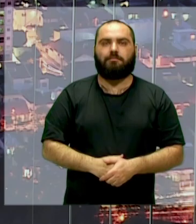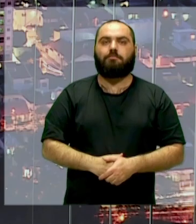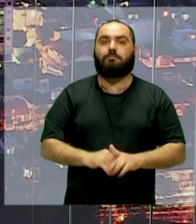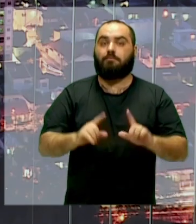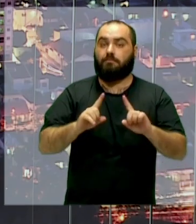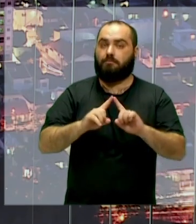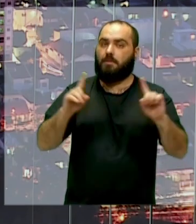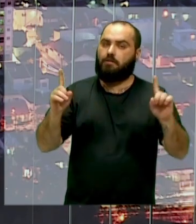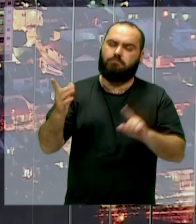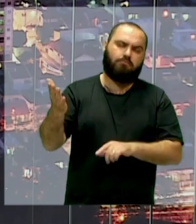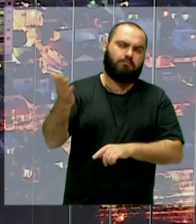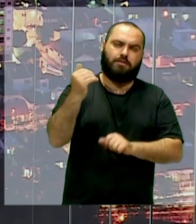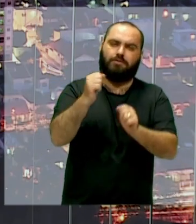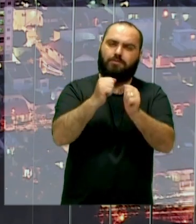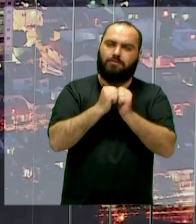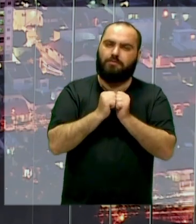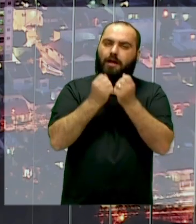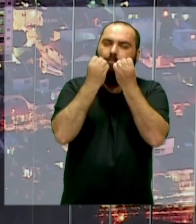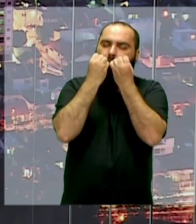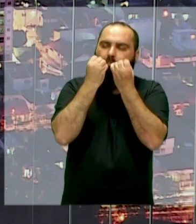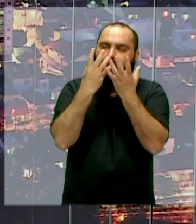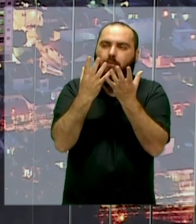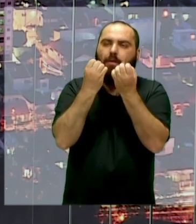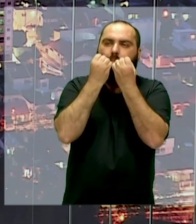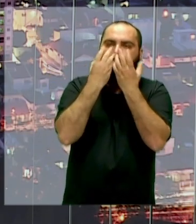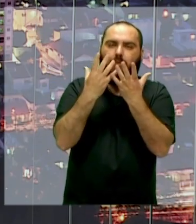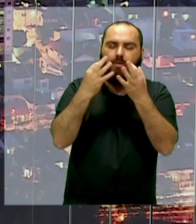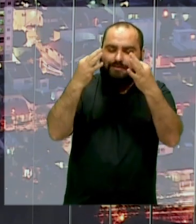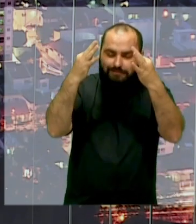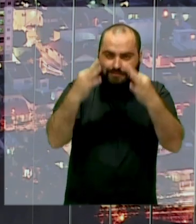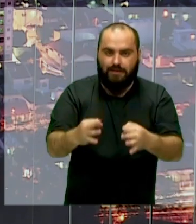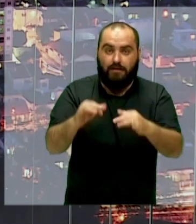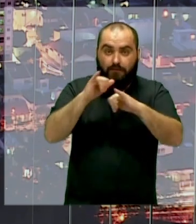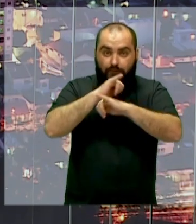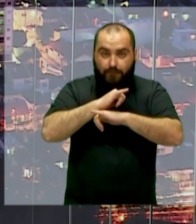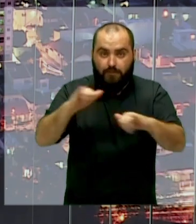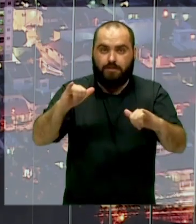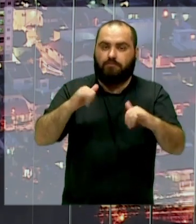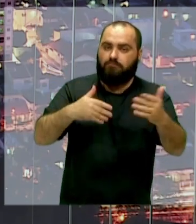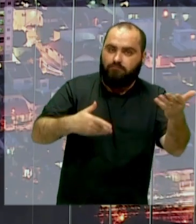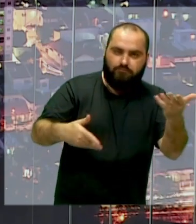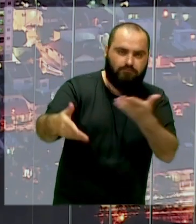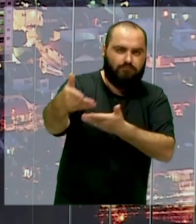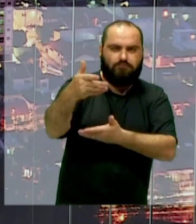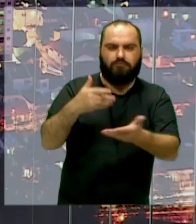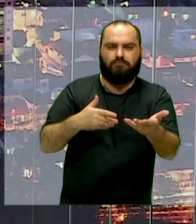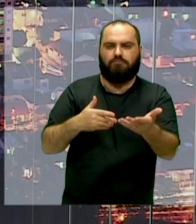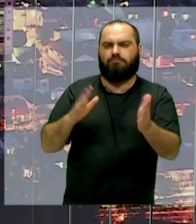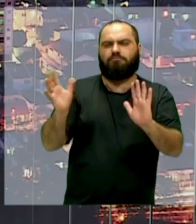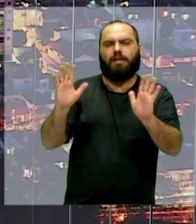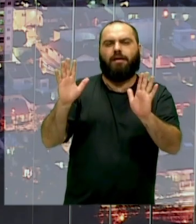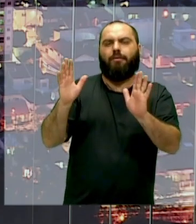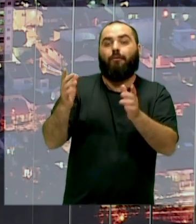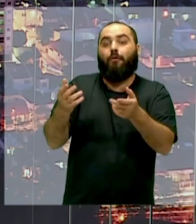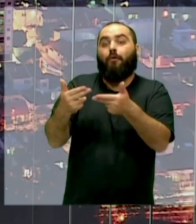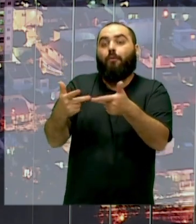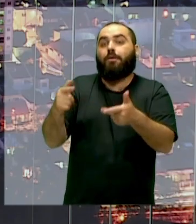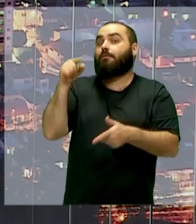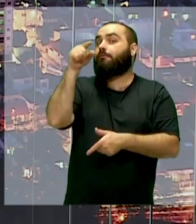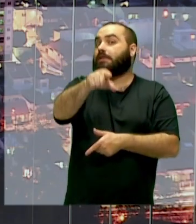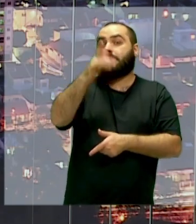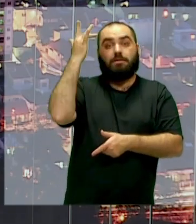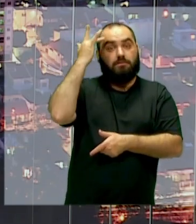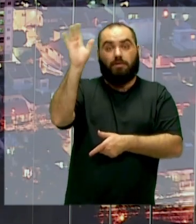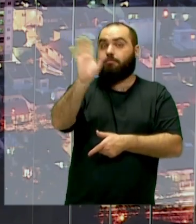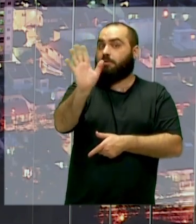acompanhe faça boa correta informação circular não fica disseminando aí coisa que você não sabe